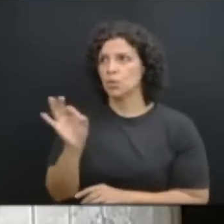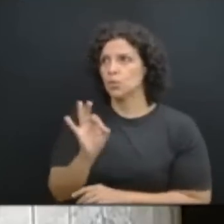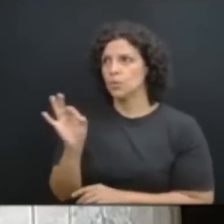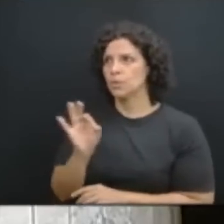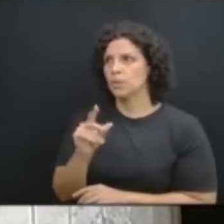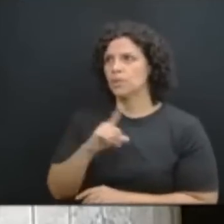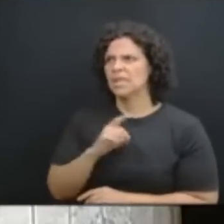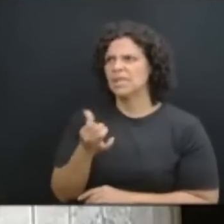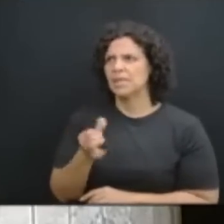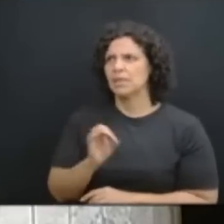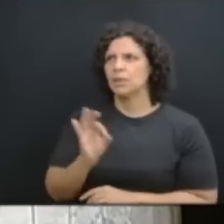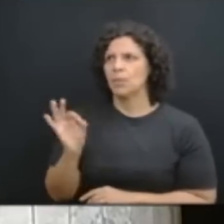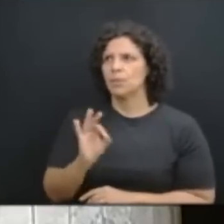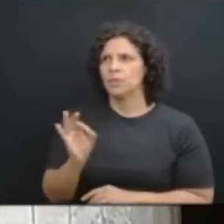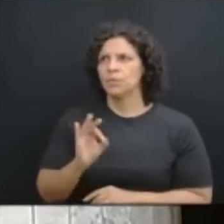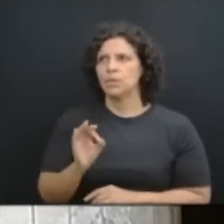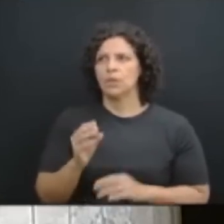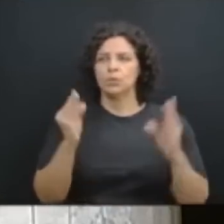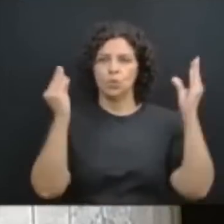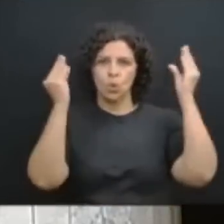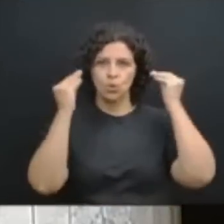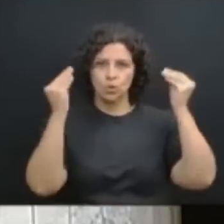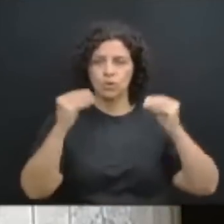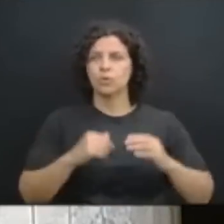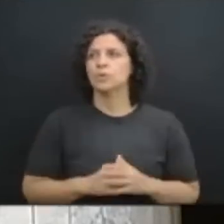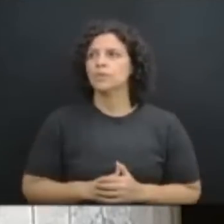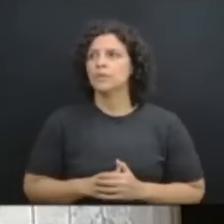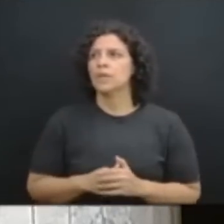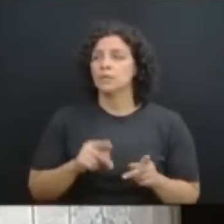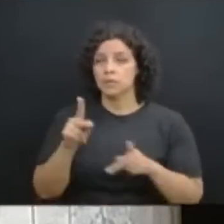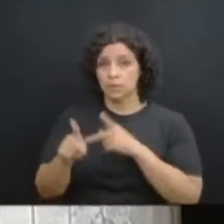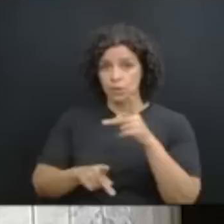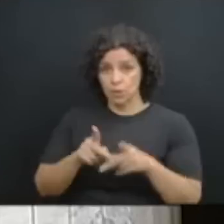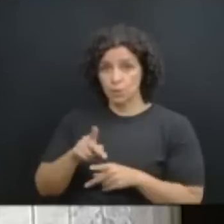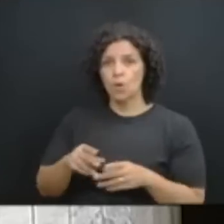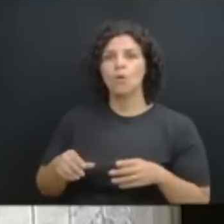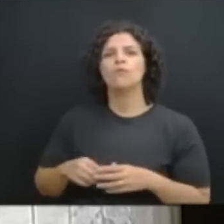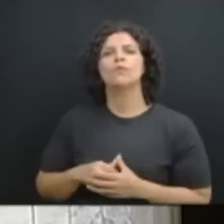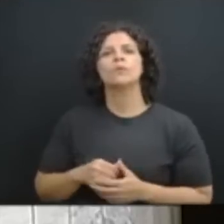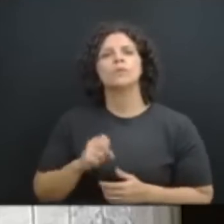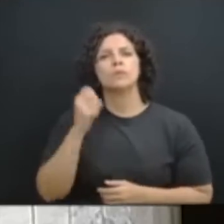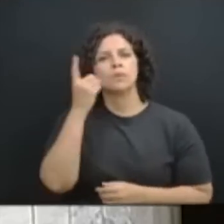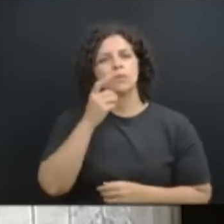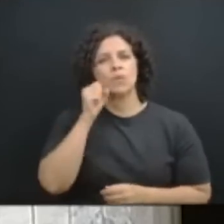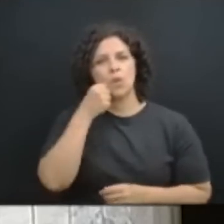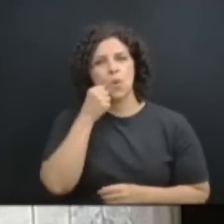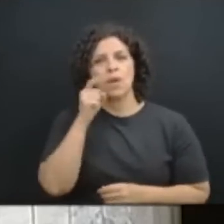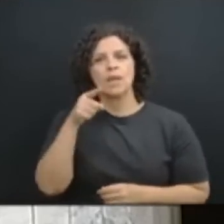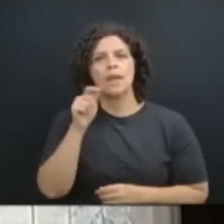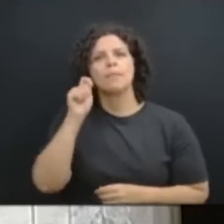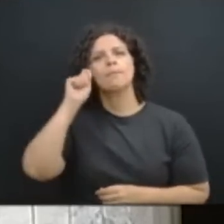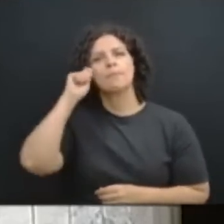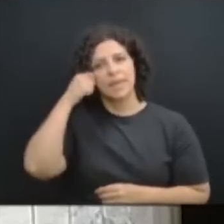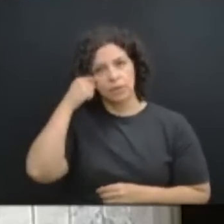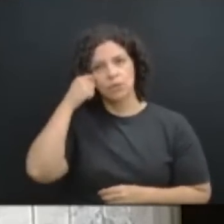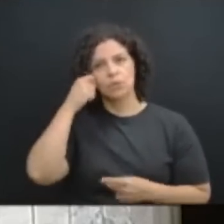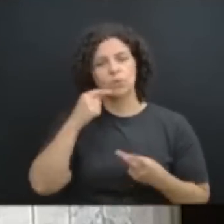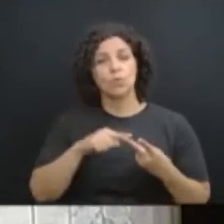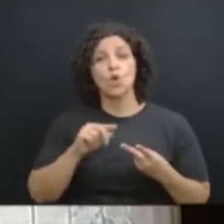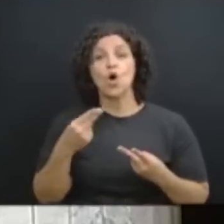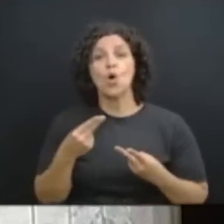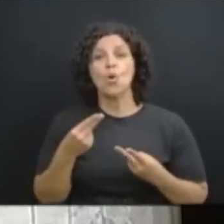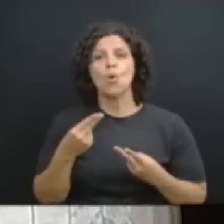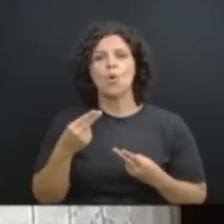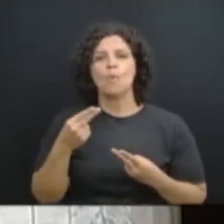58%, 60%, senhor Tito Barrichello, dessa população, deputada Cloara, é preta ou